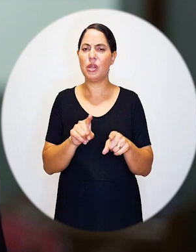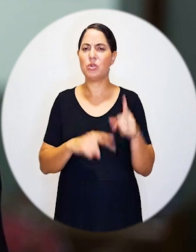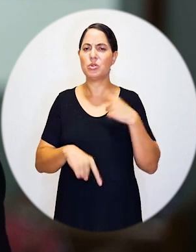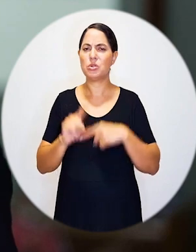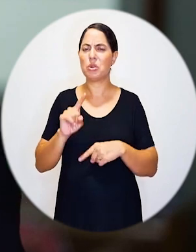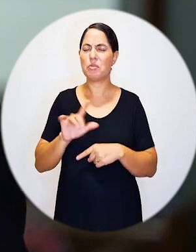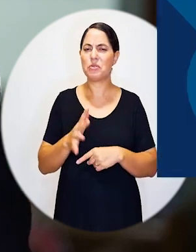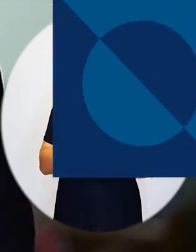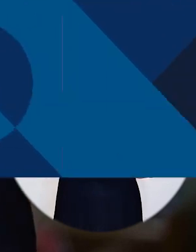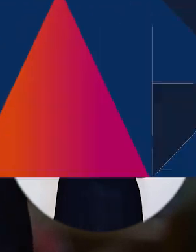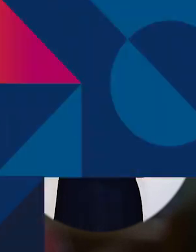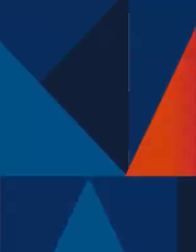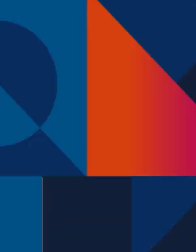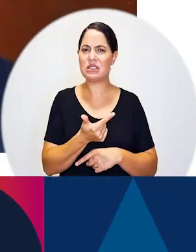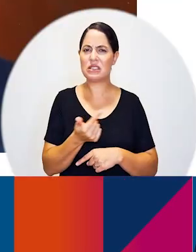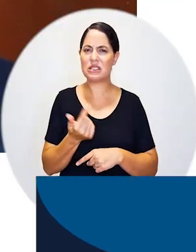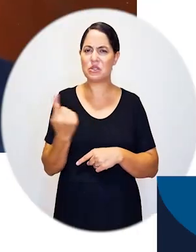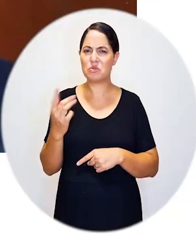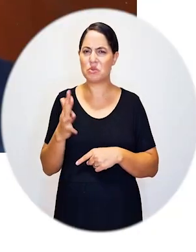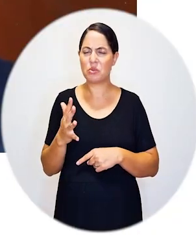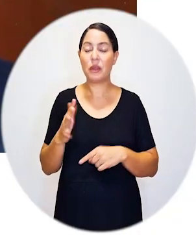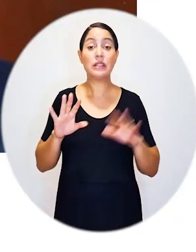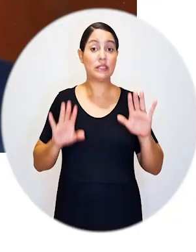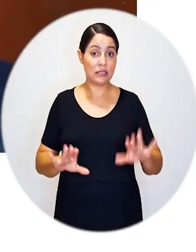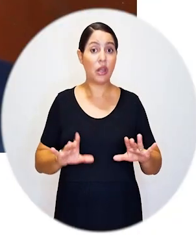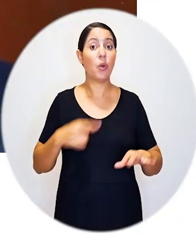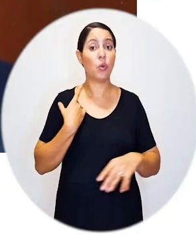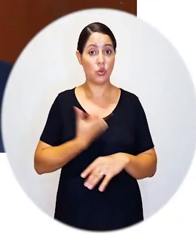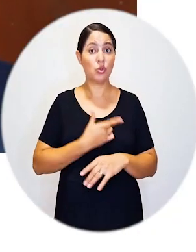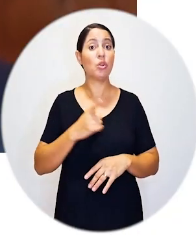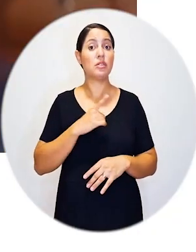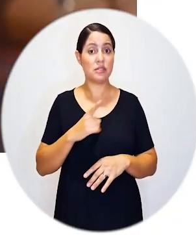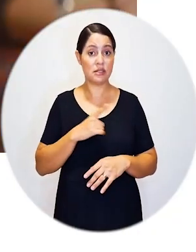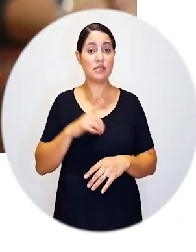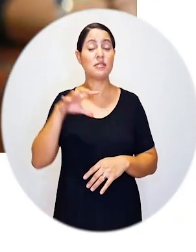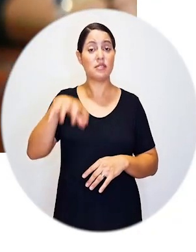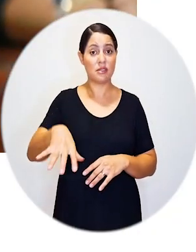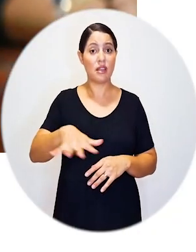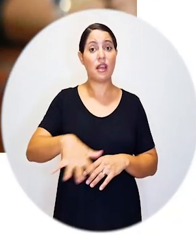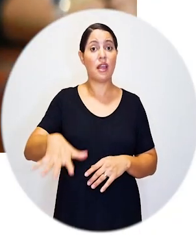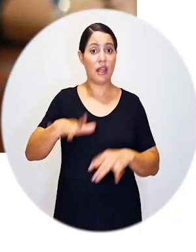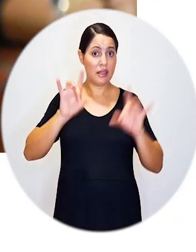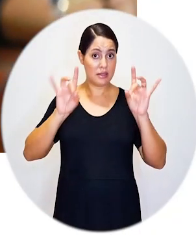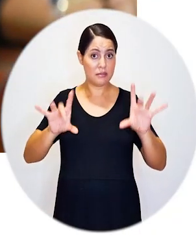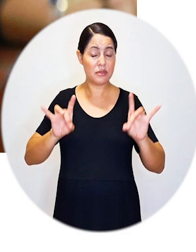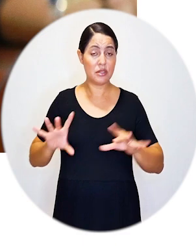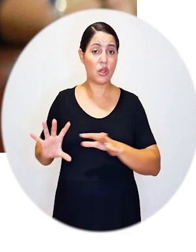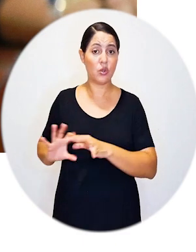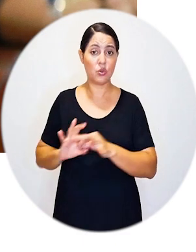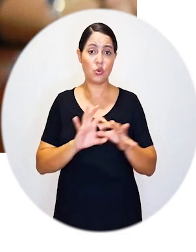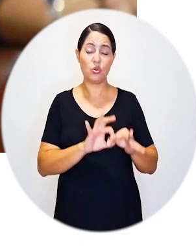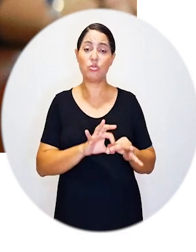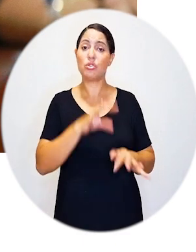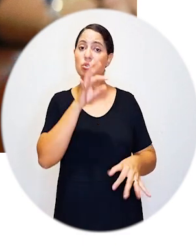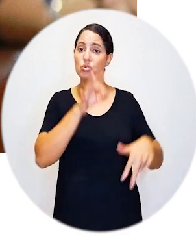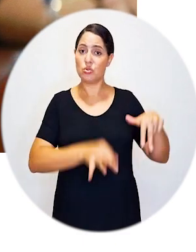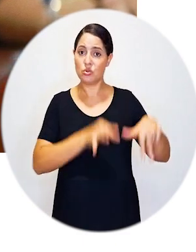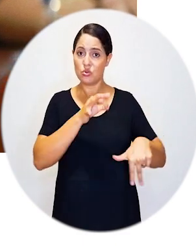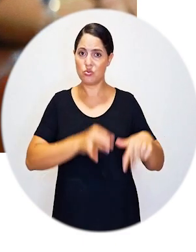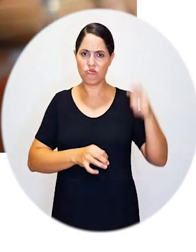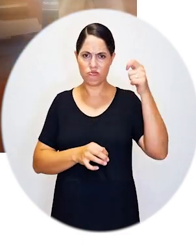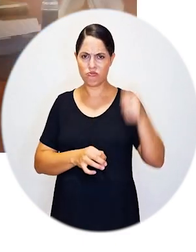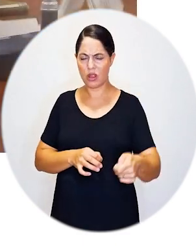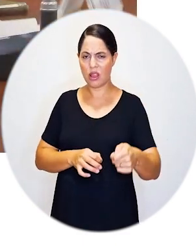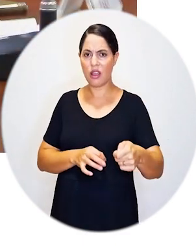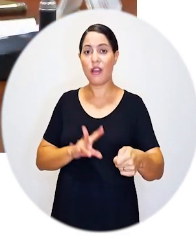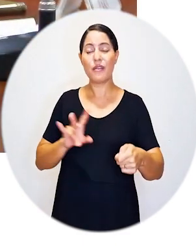ingressaram, que foram cerca de 270. Além disso, nós tivemos nesse órgão especial a apresentação do sistema de jurisprudência